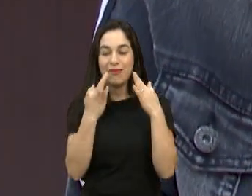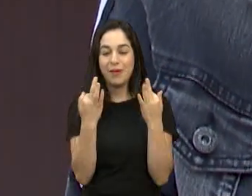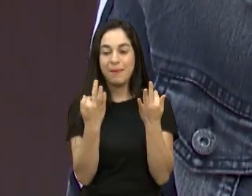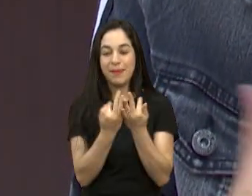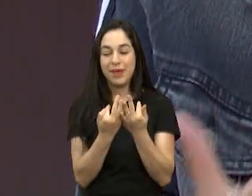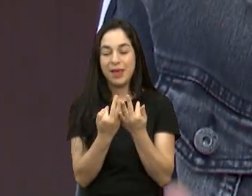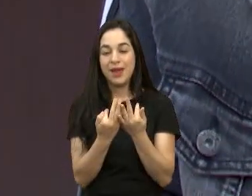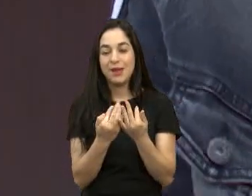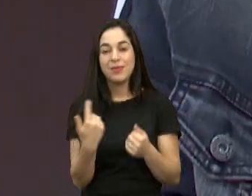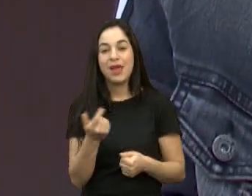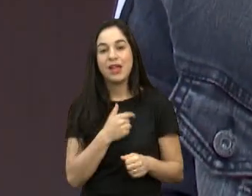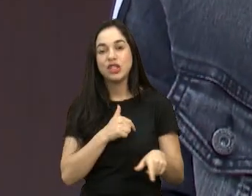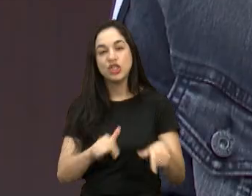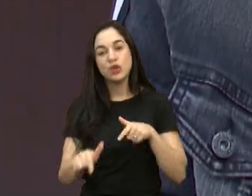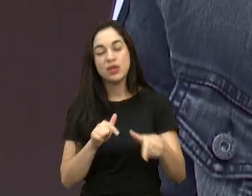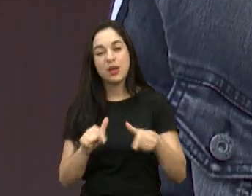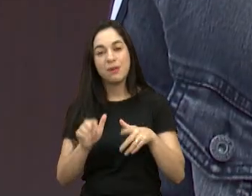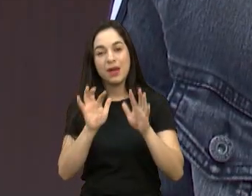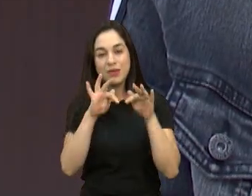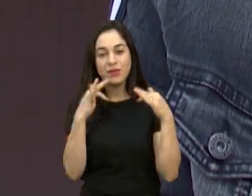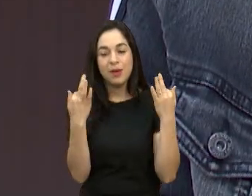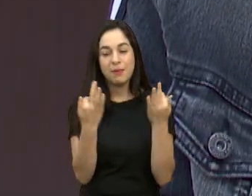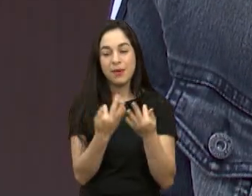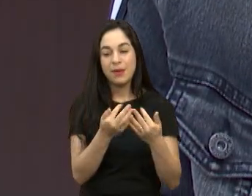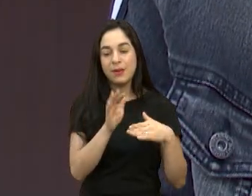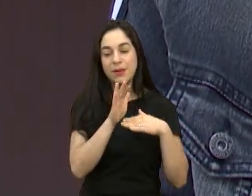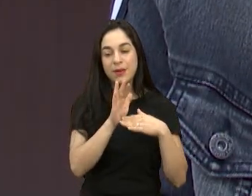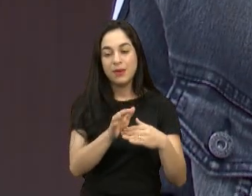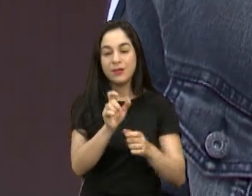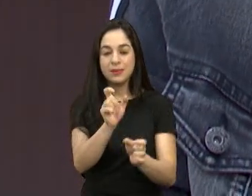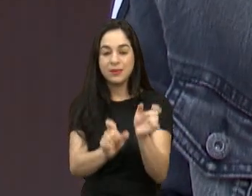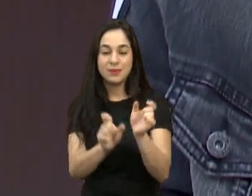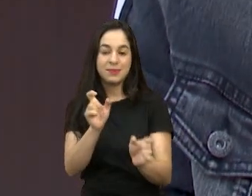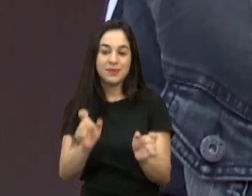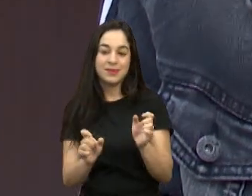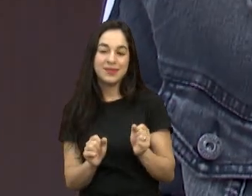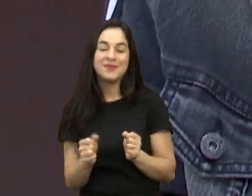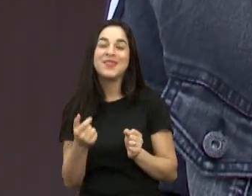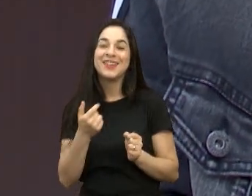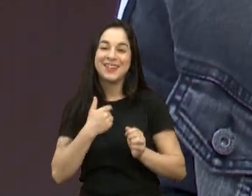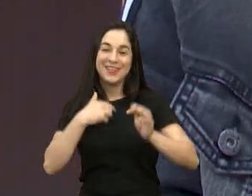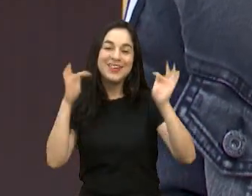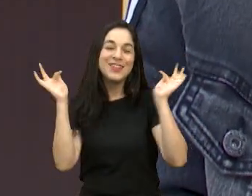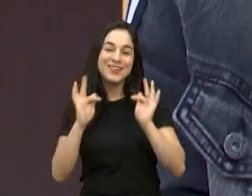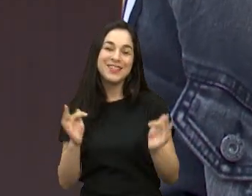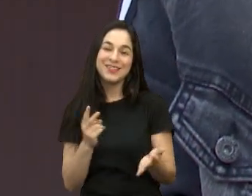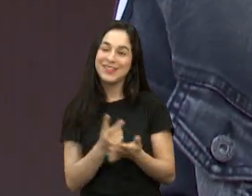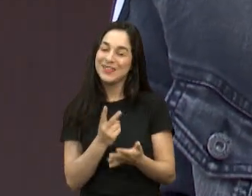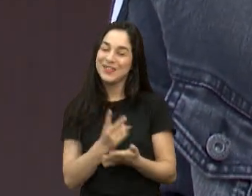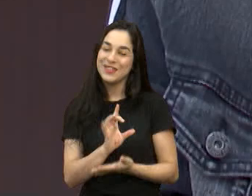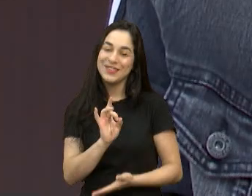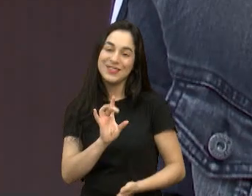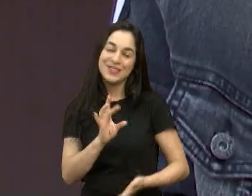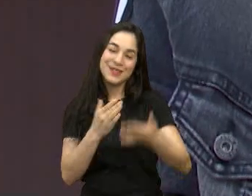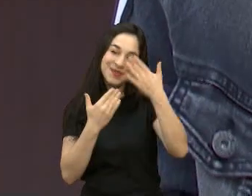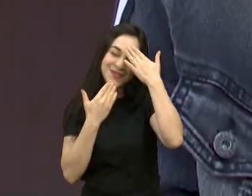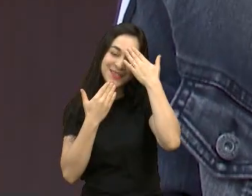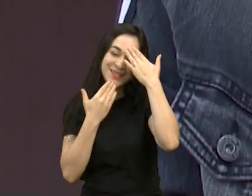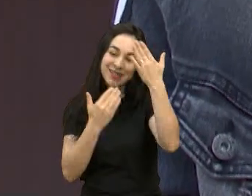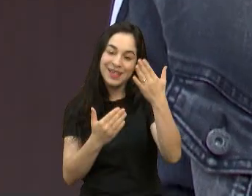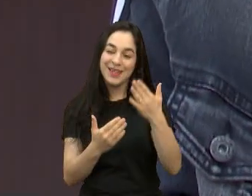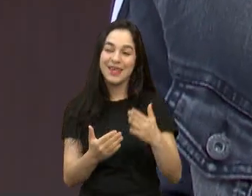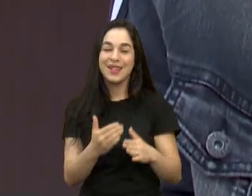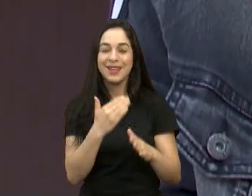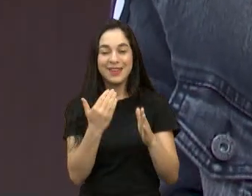gente faz um trabalho, né, familiar para as pessoas e eu estou muito feliz mesmo, só tenho a agradecer por todo